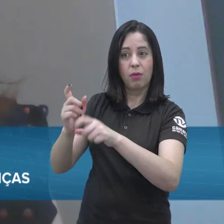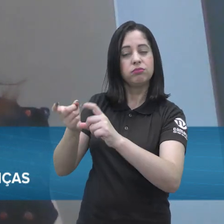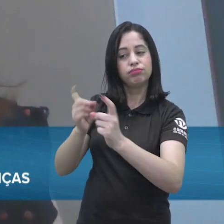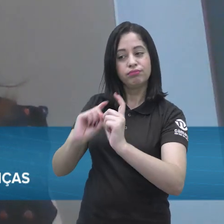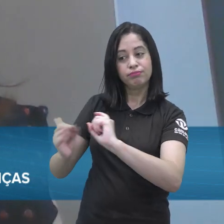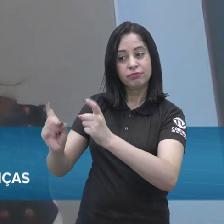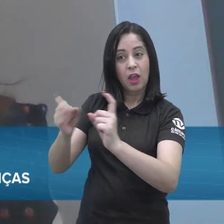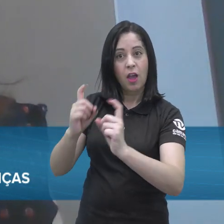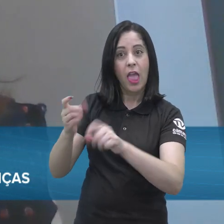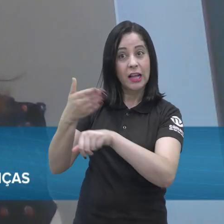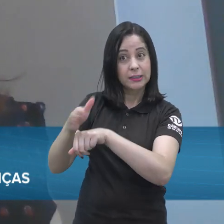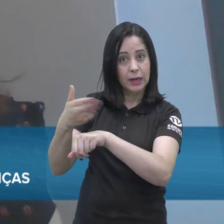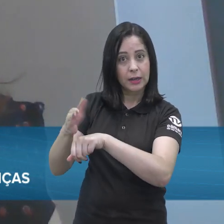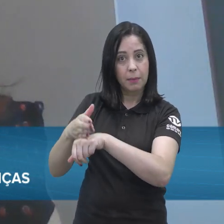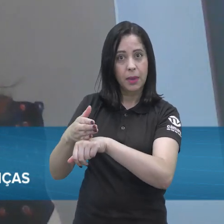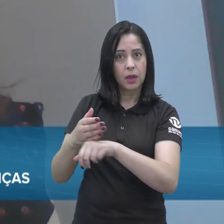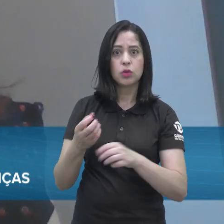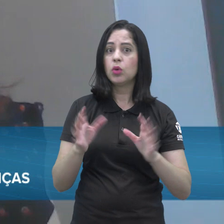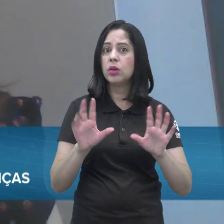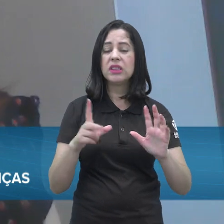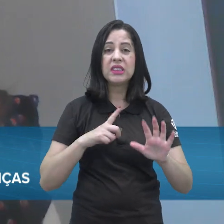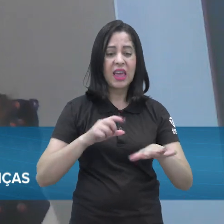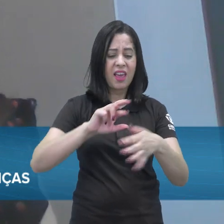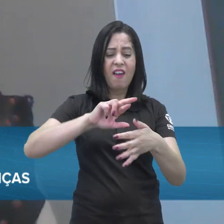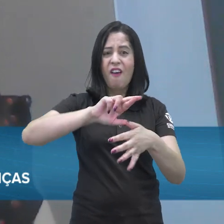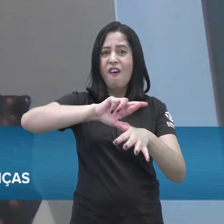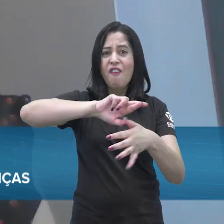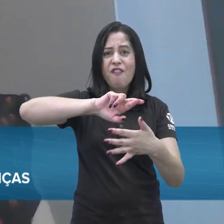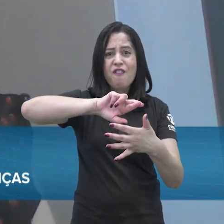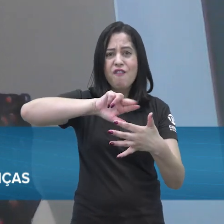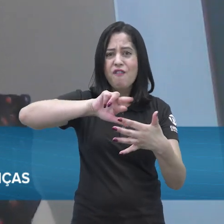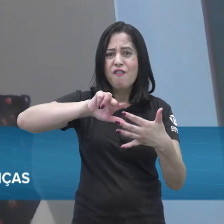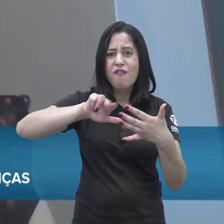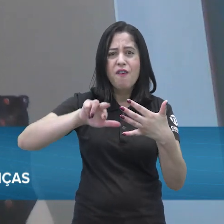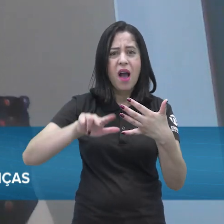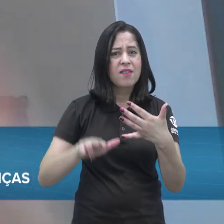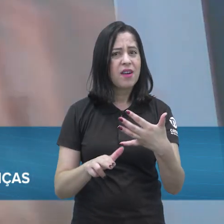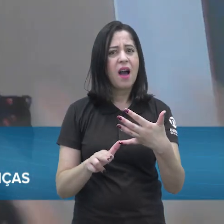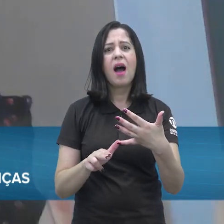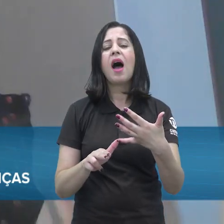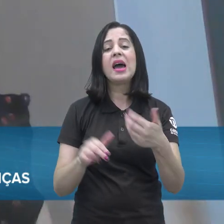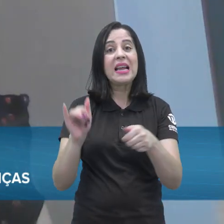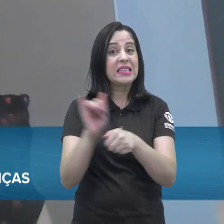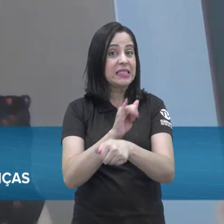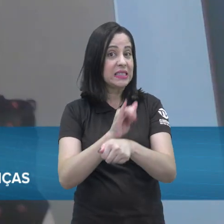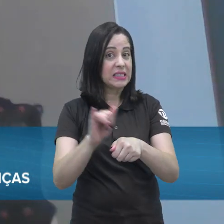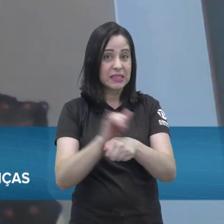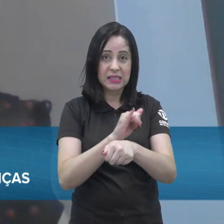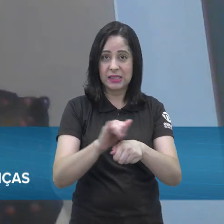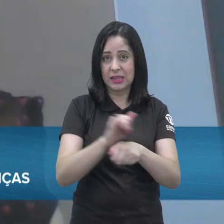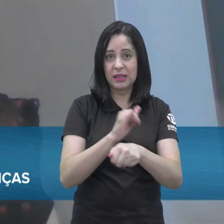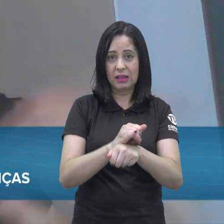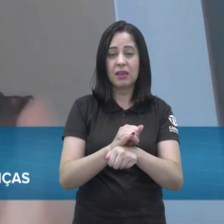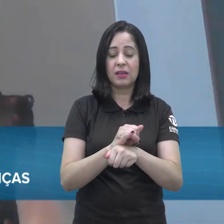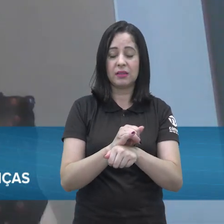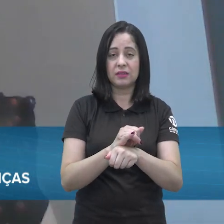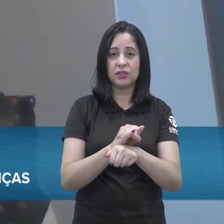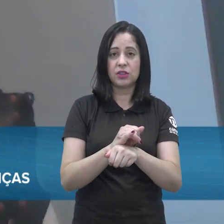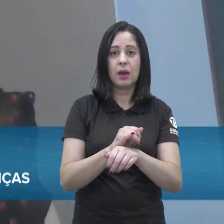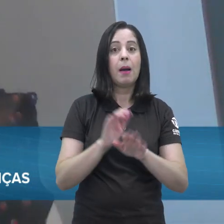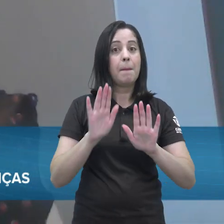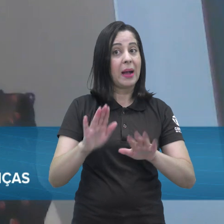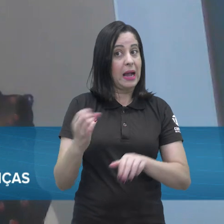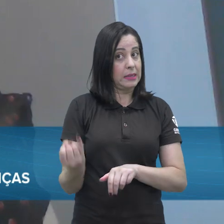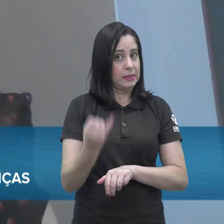temos várias possibilidades aí no mercado e vai realmente do líder entender como ele funciona melhor ali para